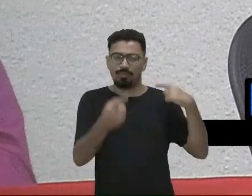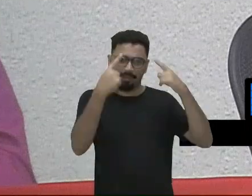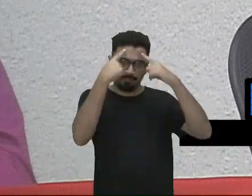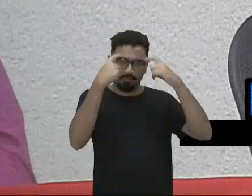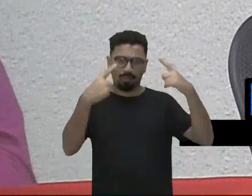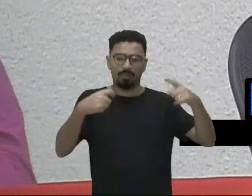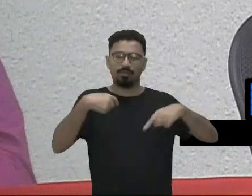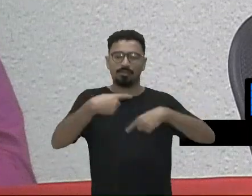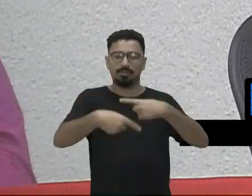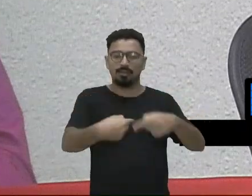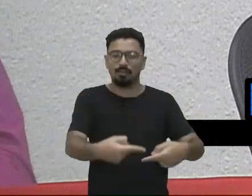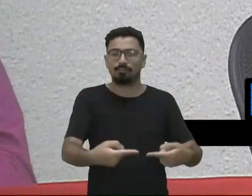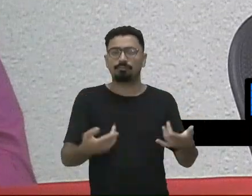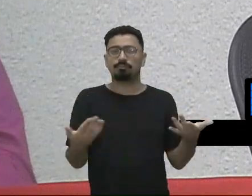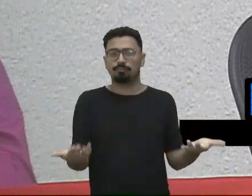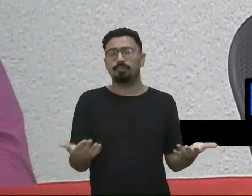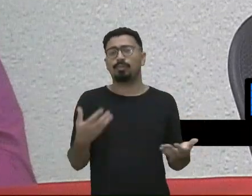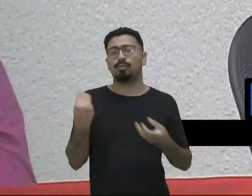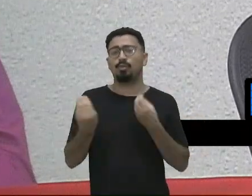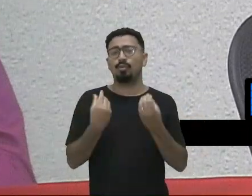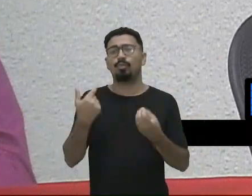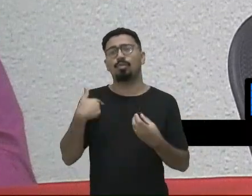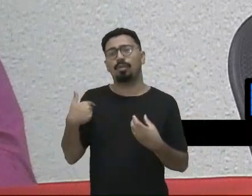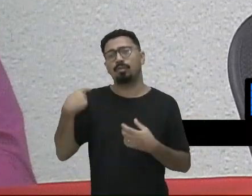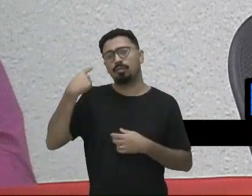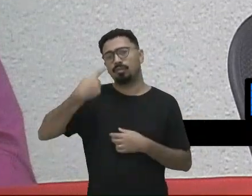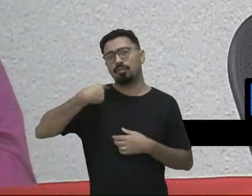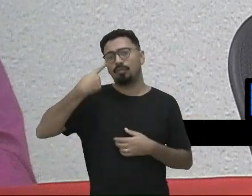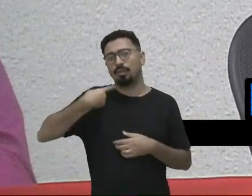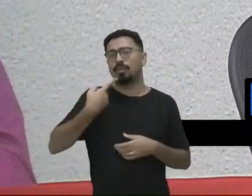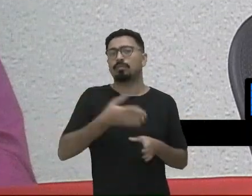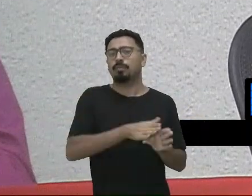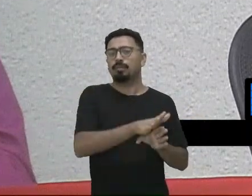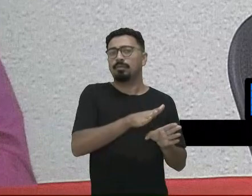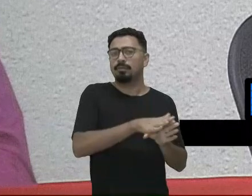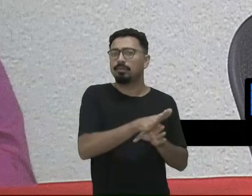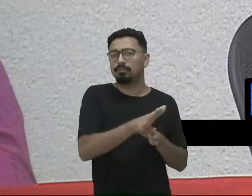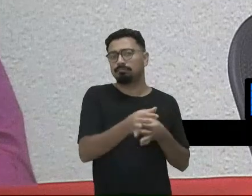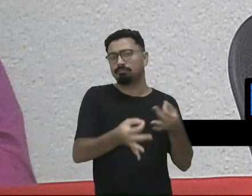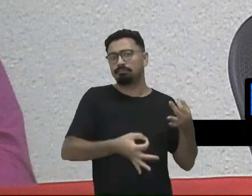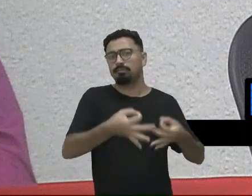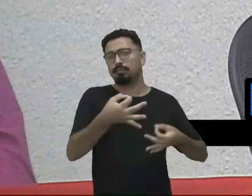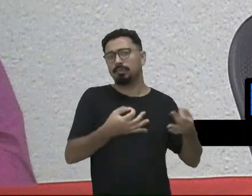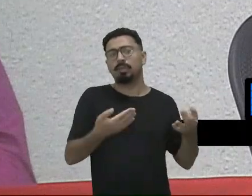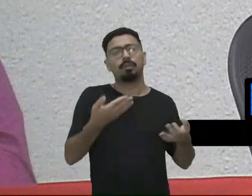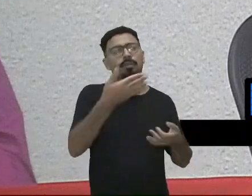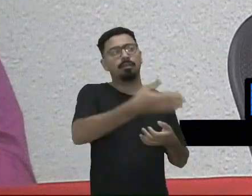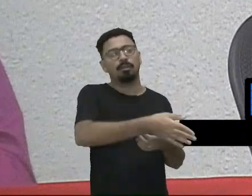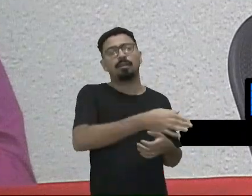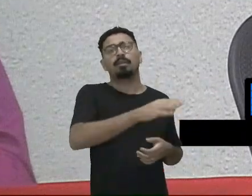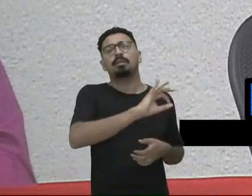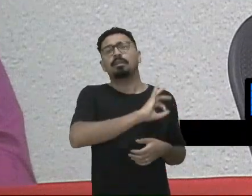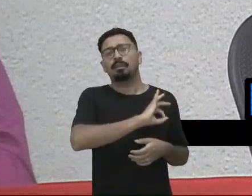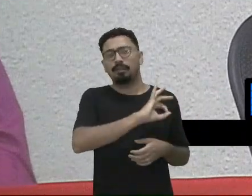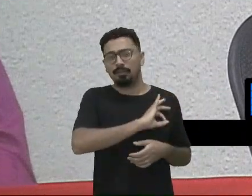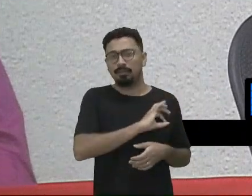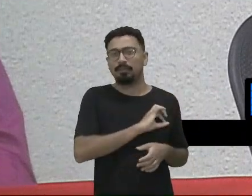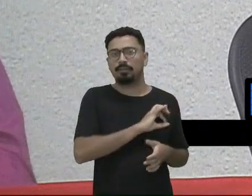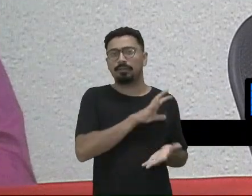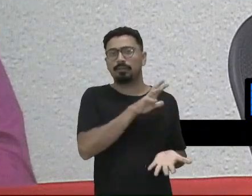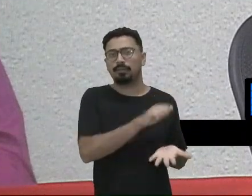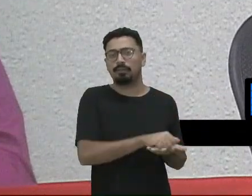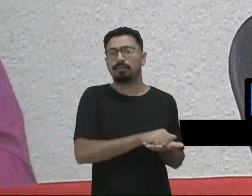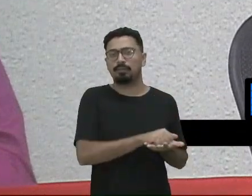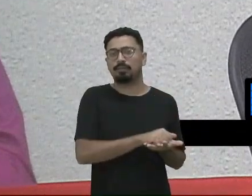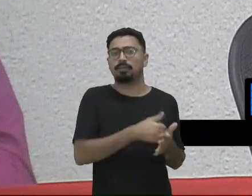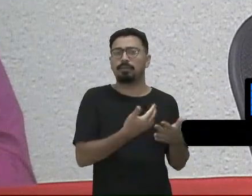direitos. Então, como eu vou como advogada em uma orientação jurídica, por exemplo, vá até a delegacia, registra a ocorrência,